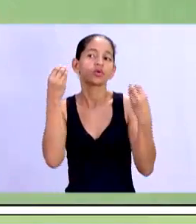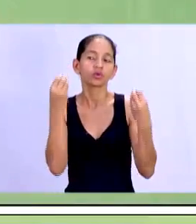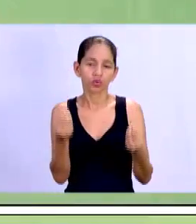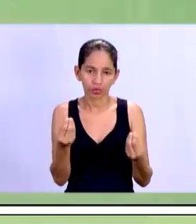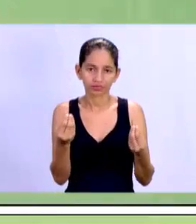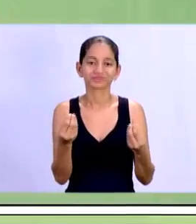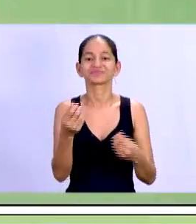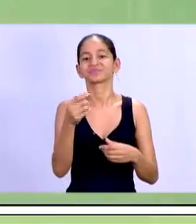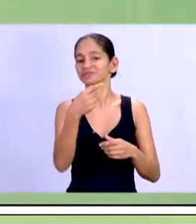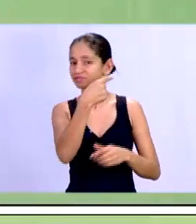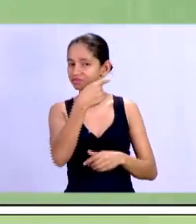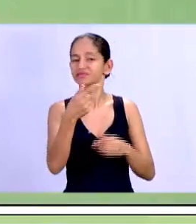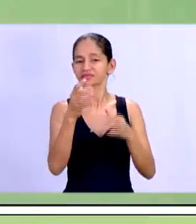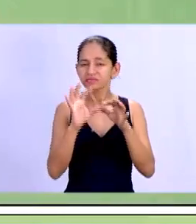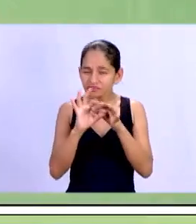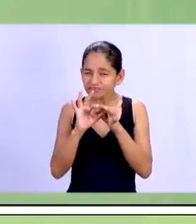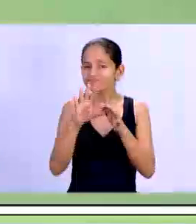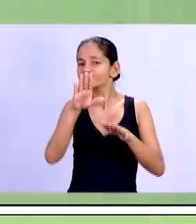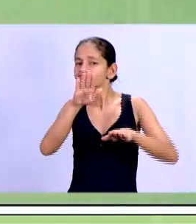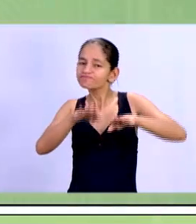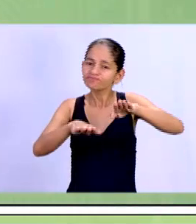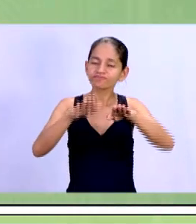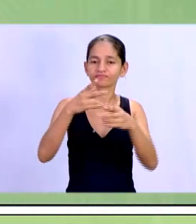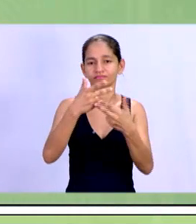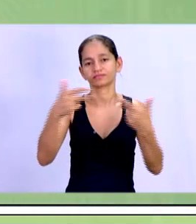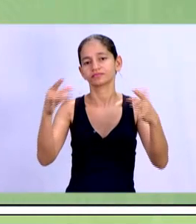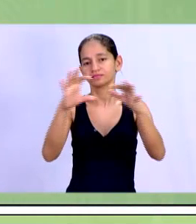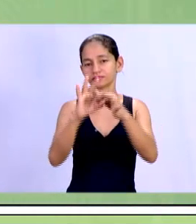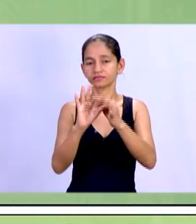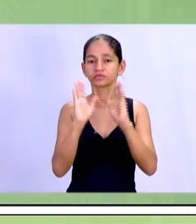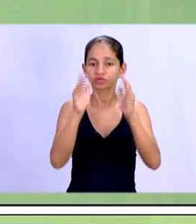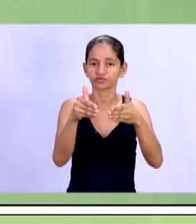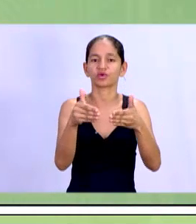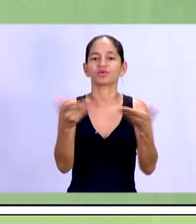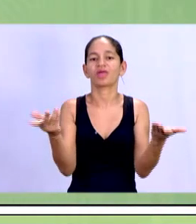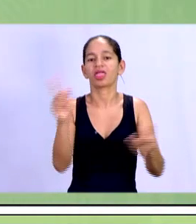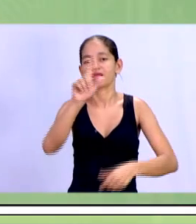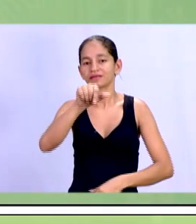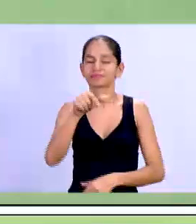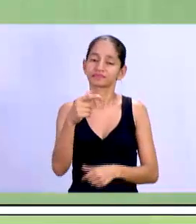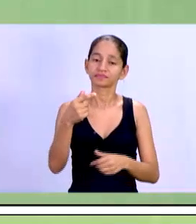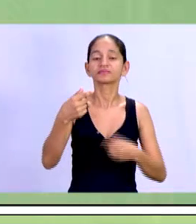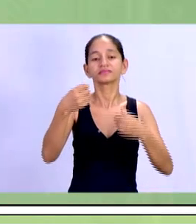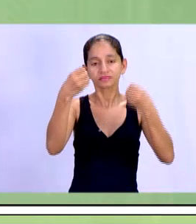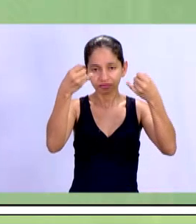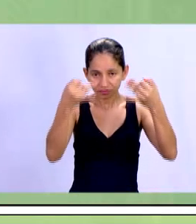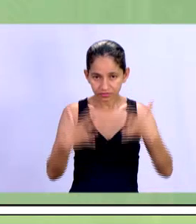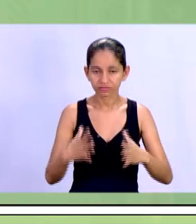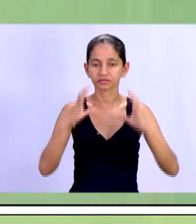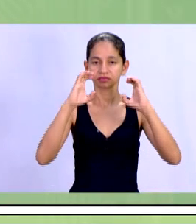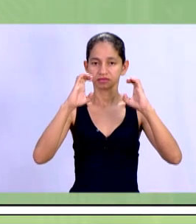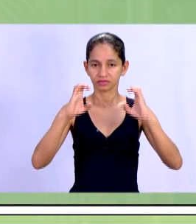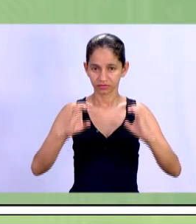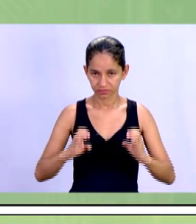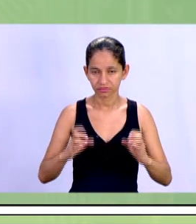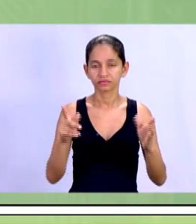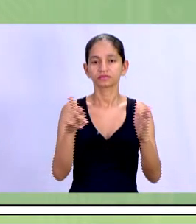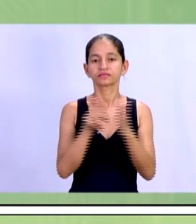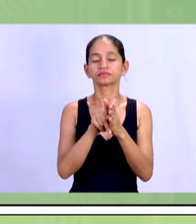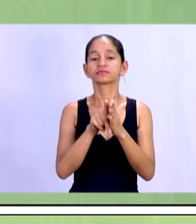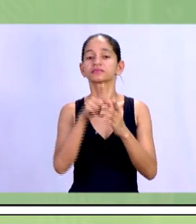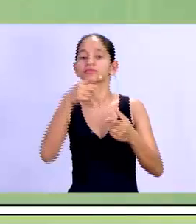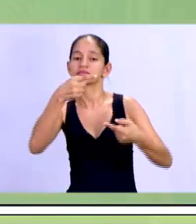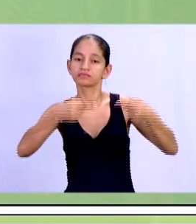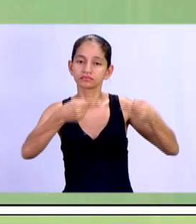do discurso, que ela vai estar refletindo exatamente sobre isso, né? A ética do discurso, ela vai, é